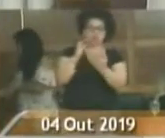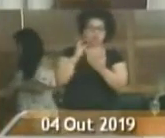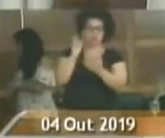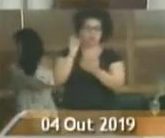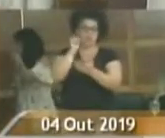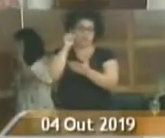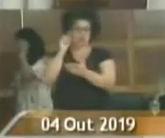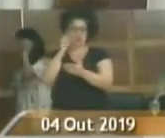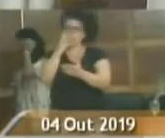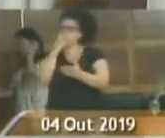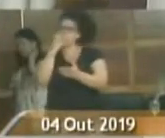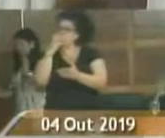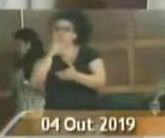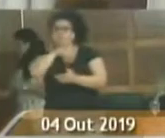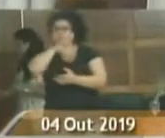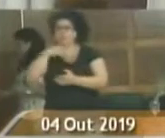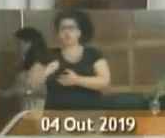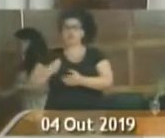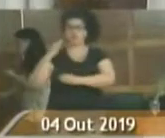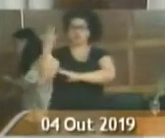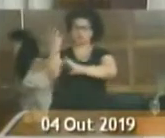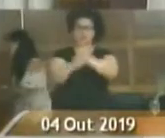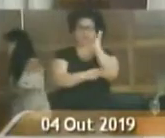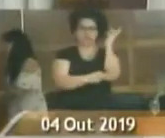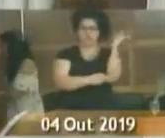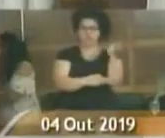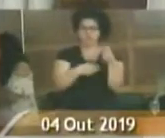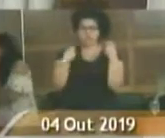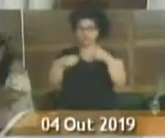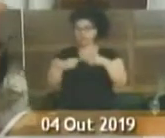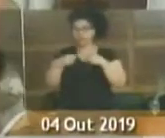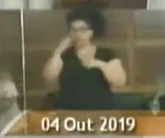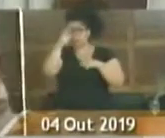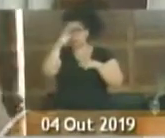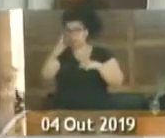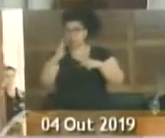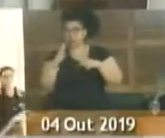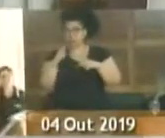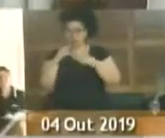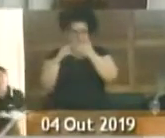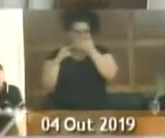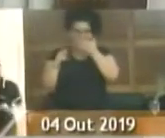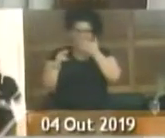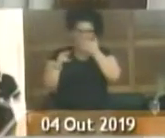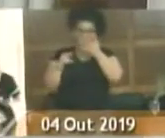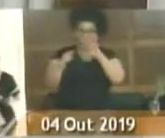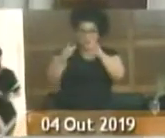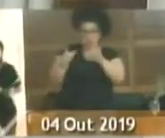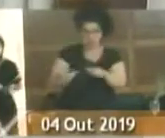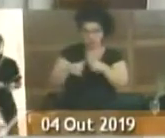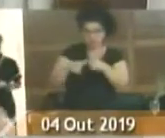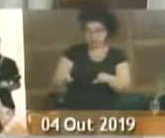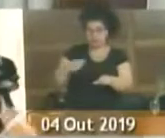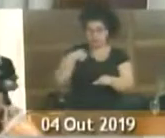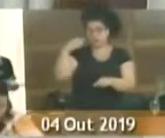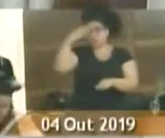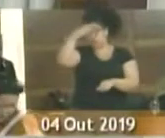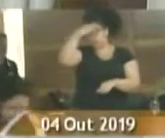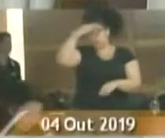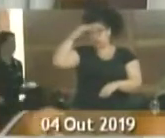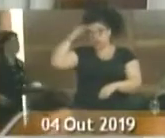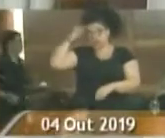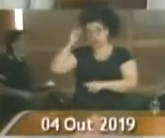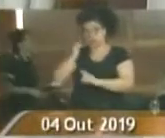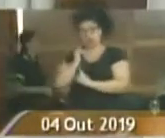os animais que vivem na natureza, e que eles precisam principalmente do ambiente para eles se manterem, né, eu esqueci de destacar